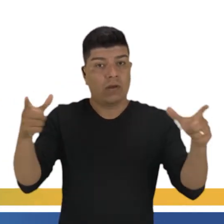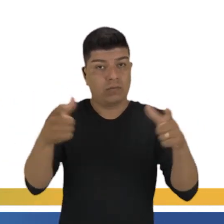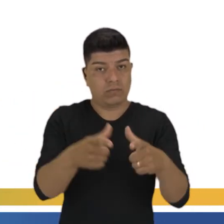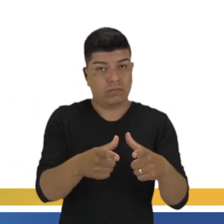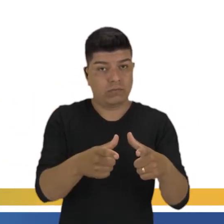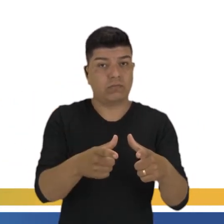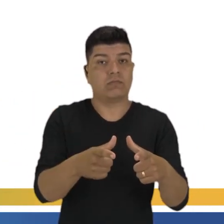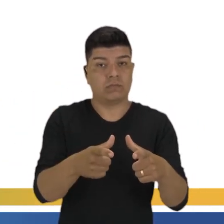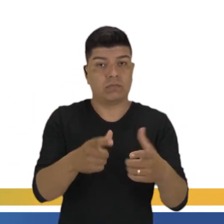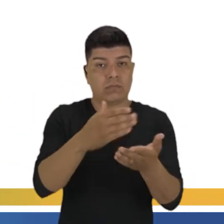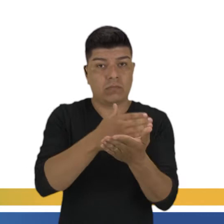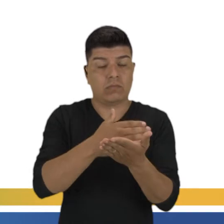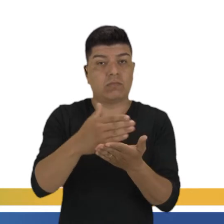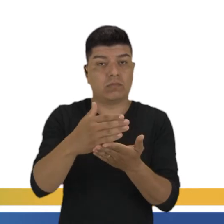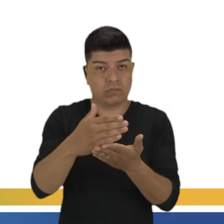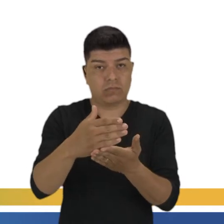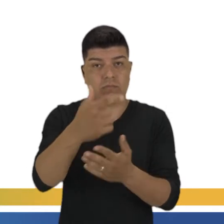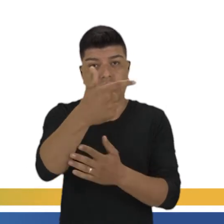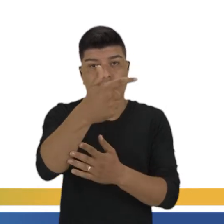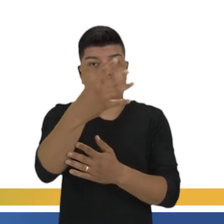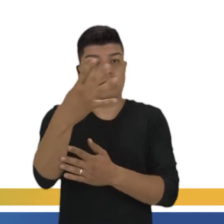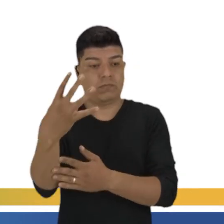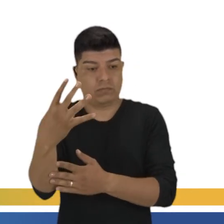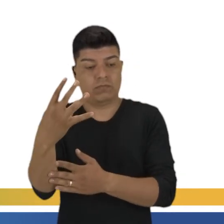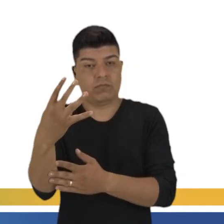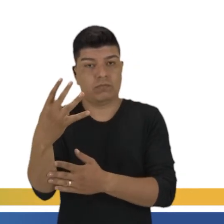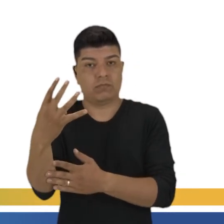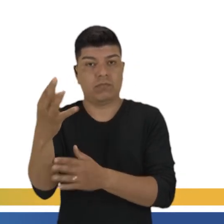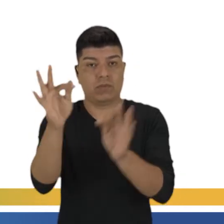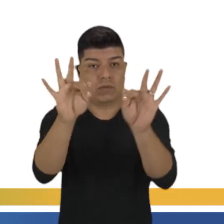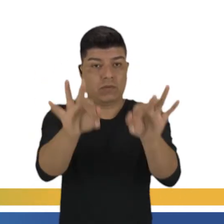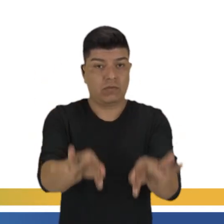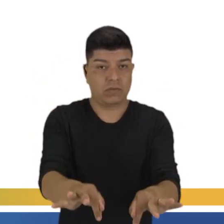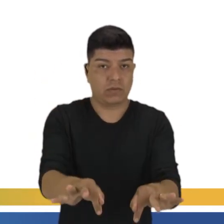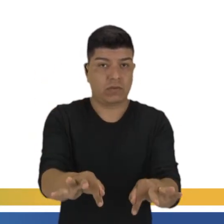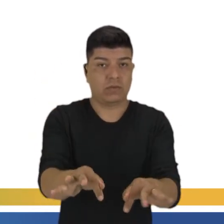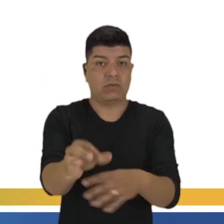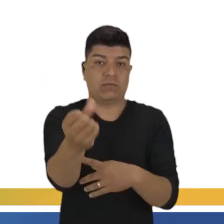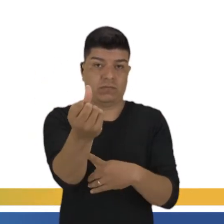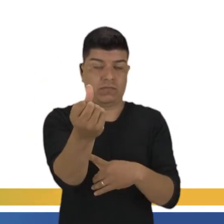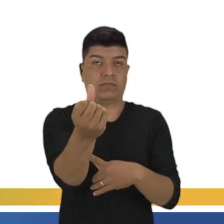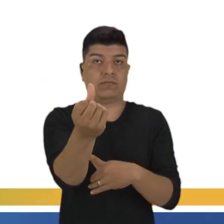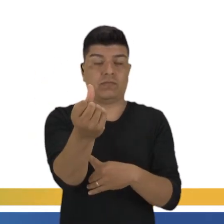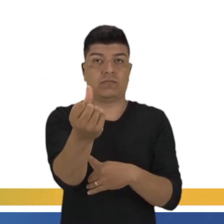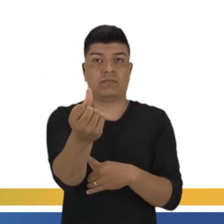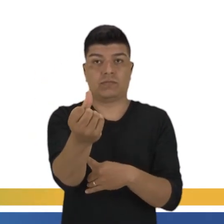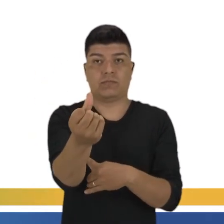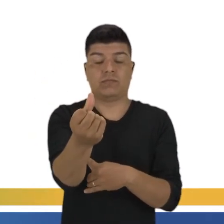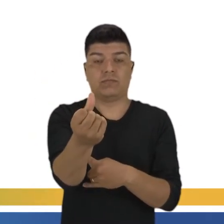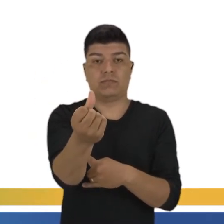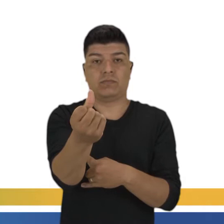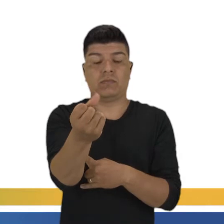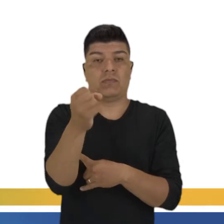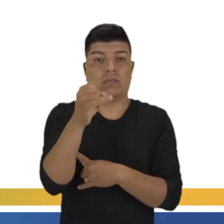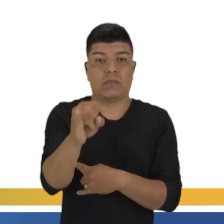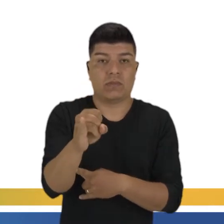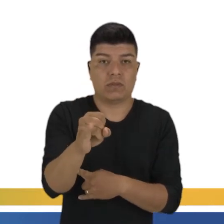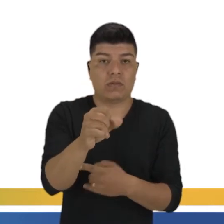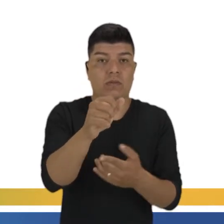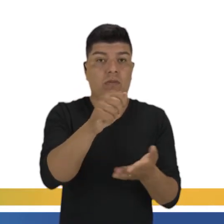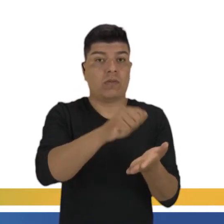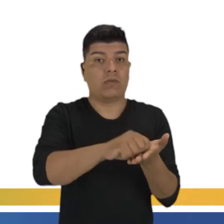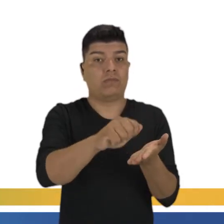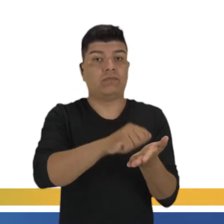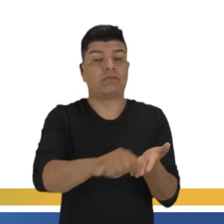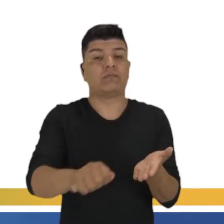Ela inicia-se com 24 e finaliza em 6. Então, se nós formos